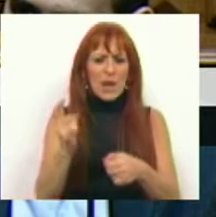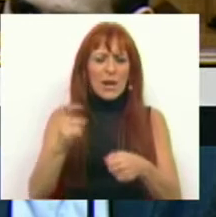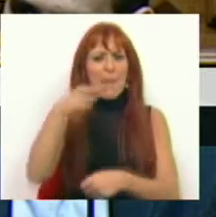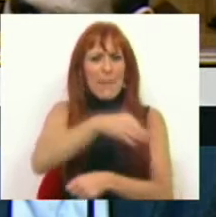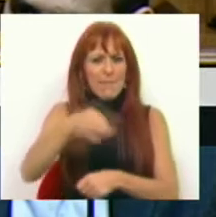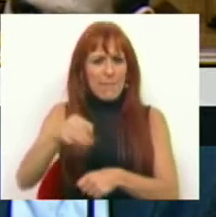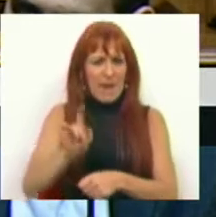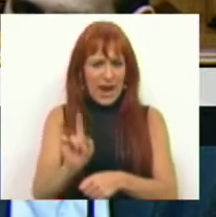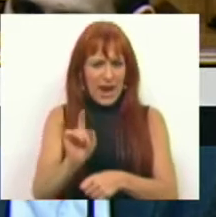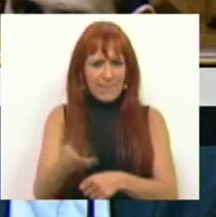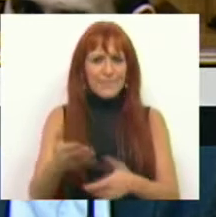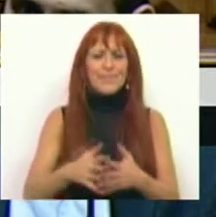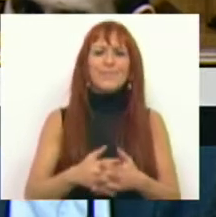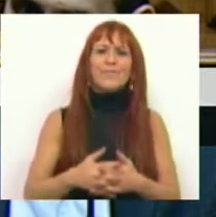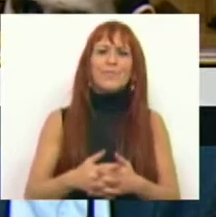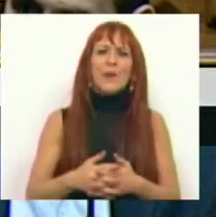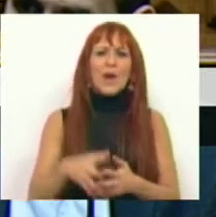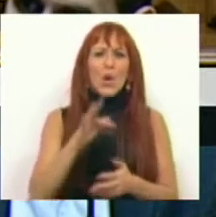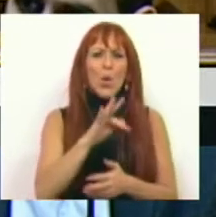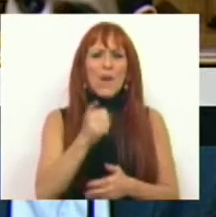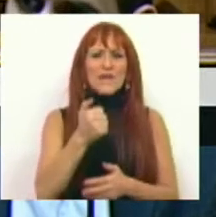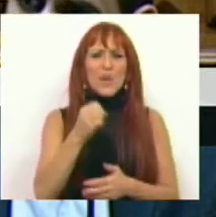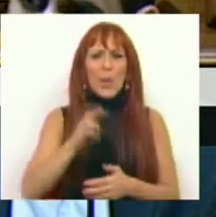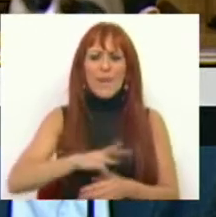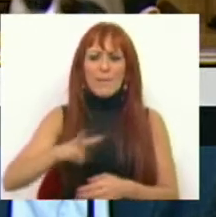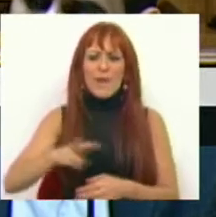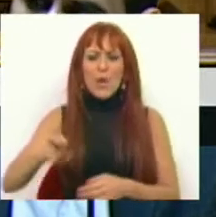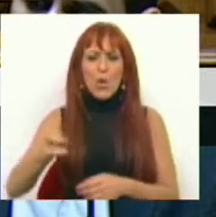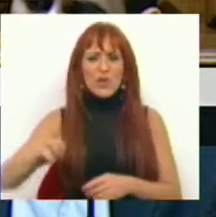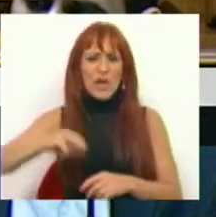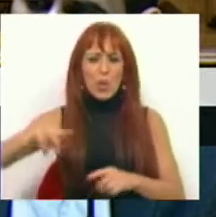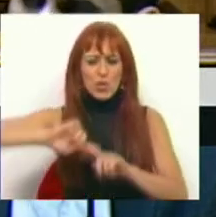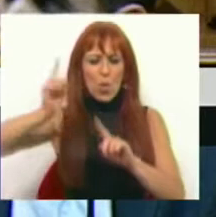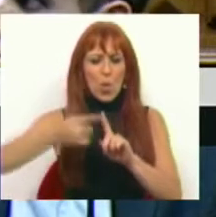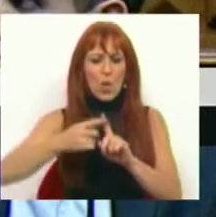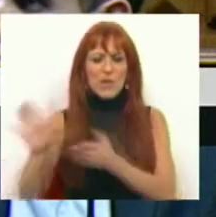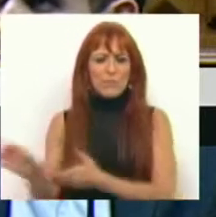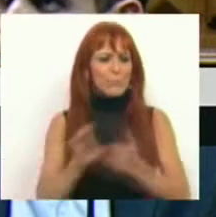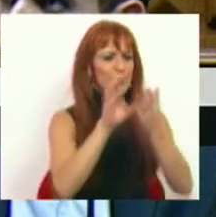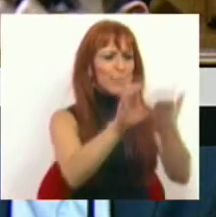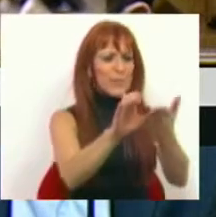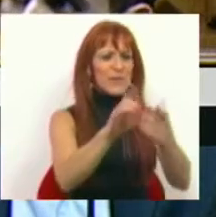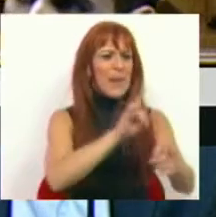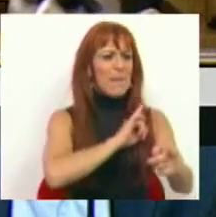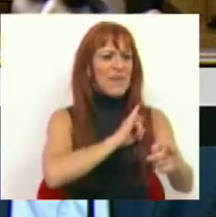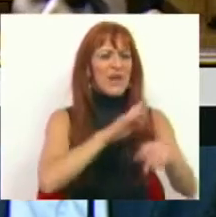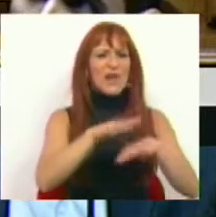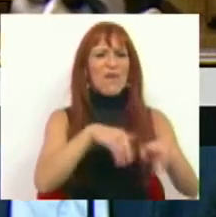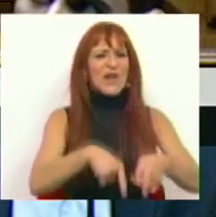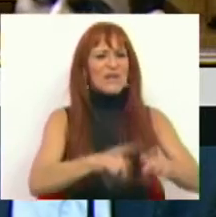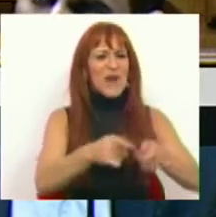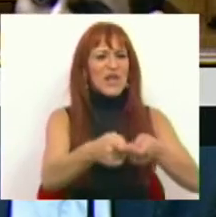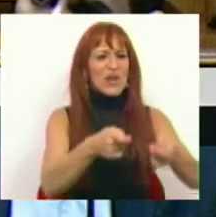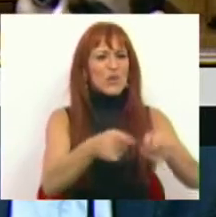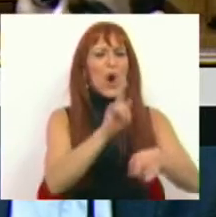parcerias público-privadas. 450 milhões de euros por ano que são transferidos para privados fazerem a